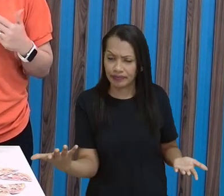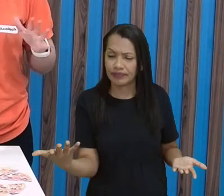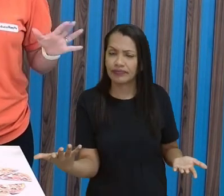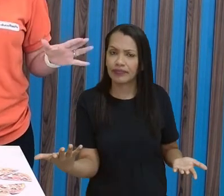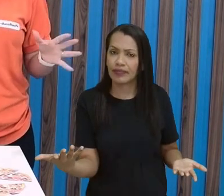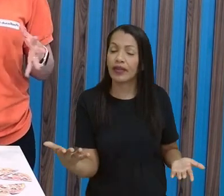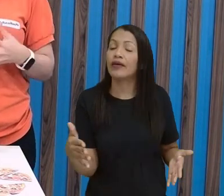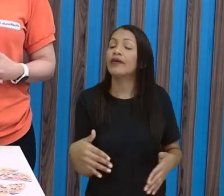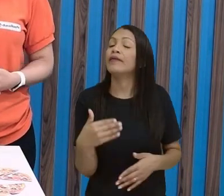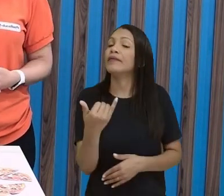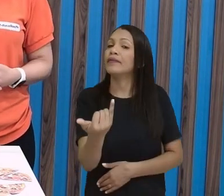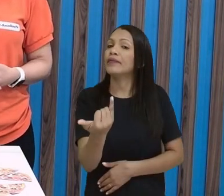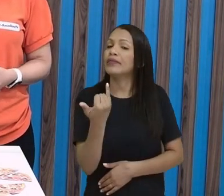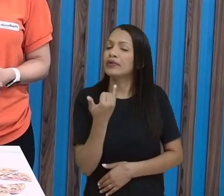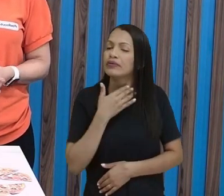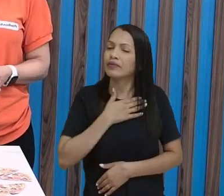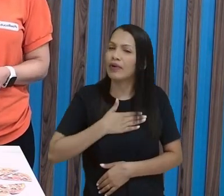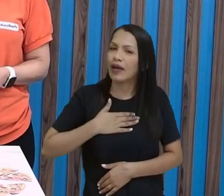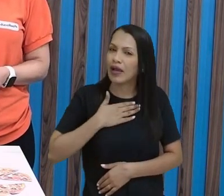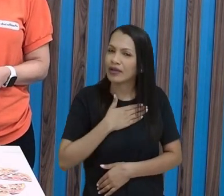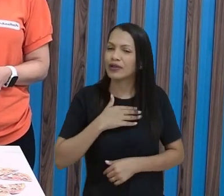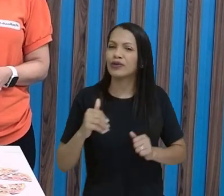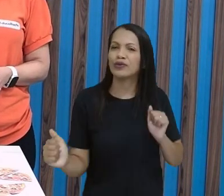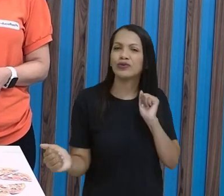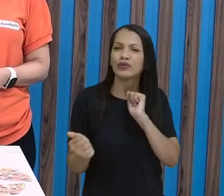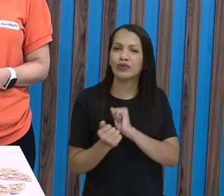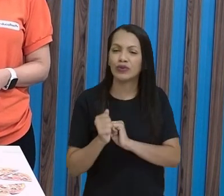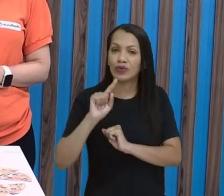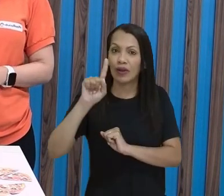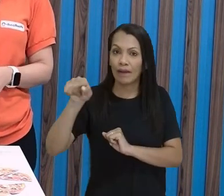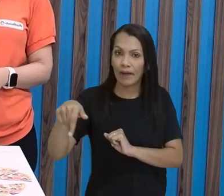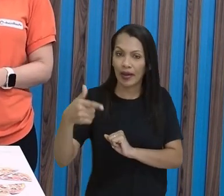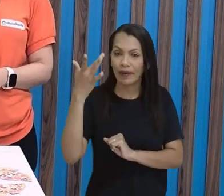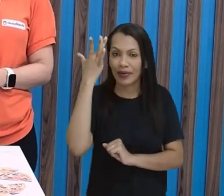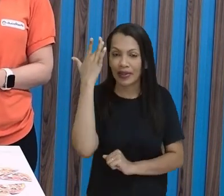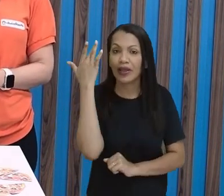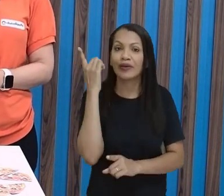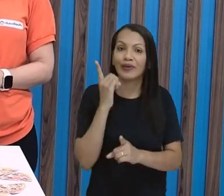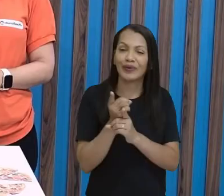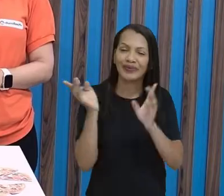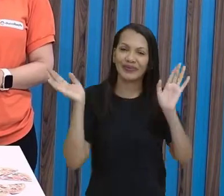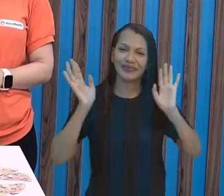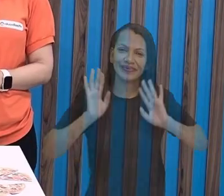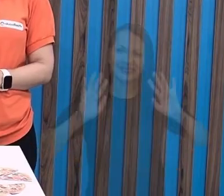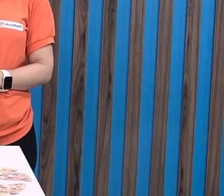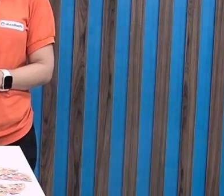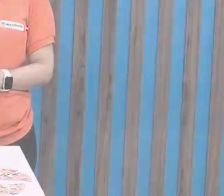prazer imenso estar aqui com vocês e a gente se encontra amanhã. Tchau, tchau.